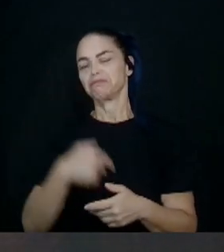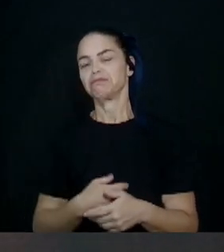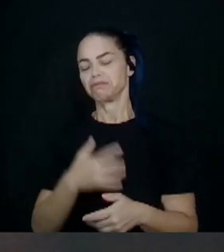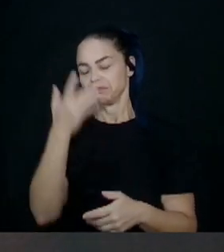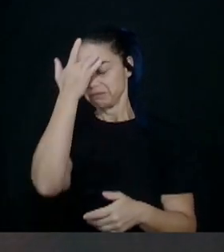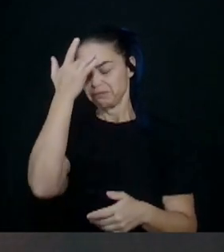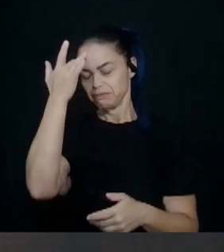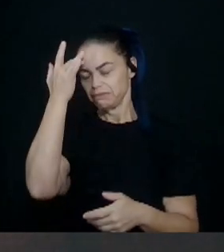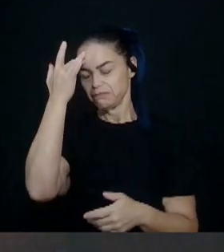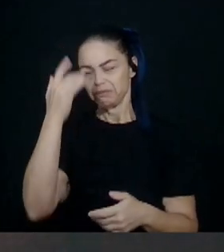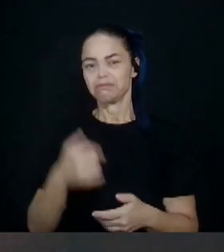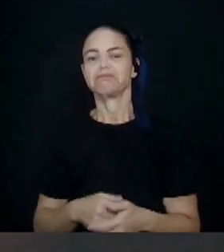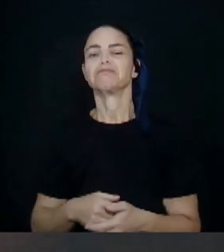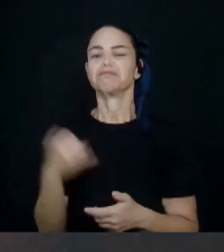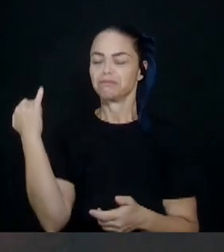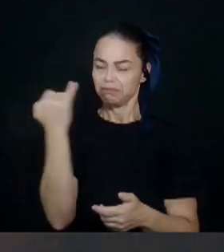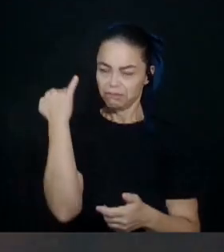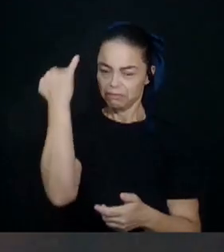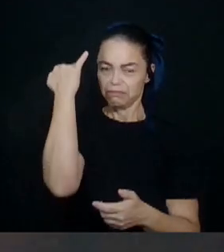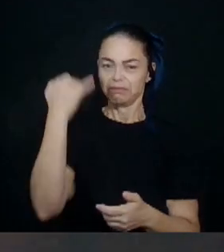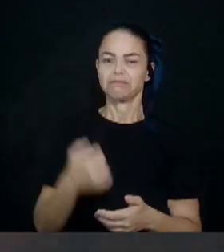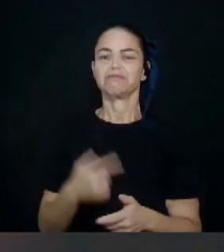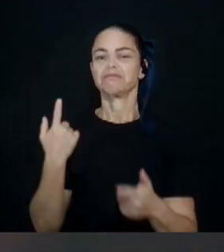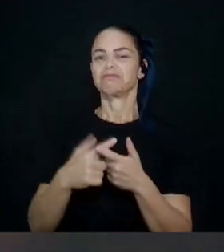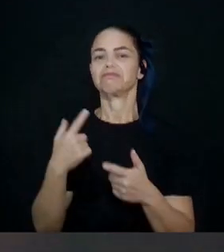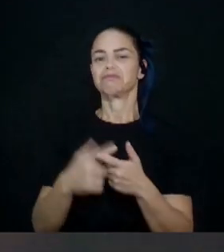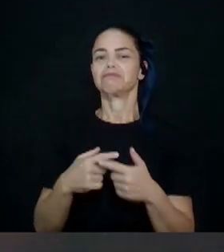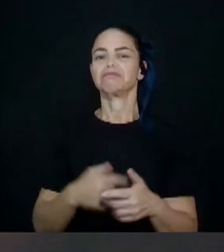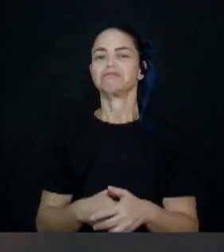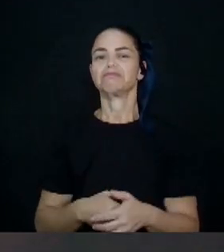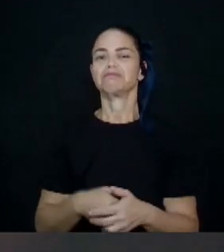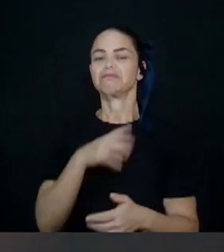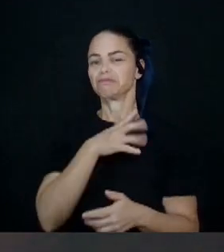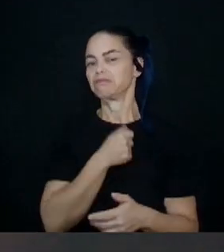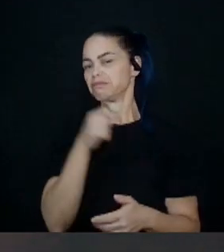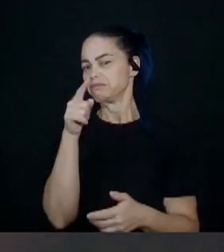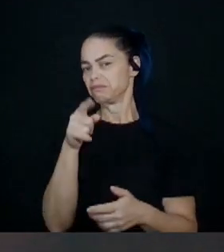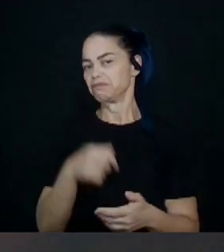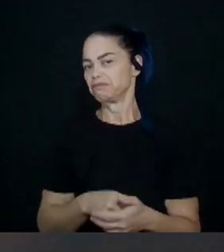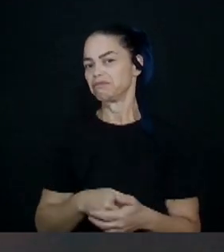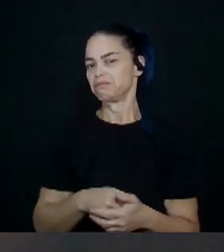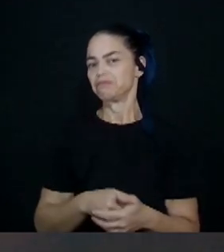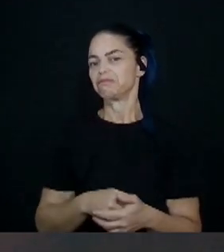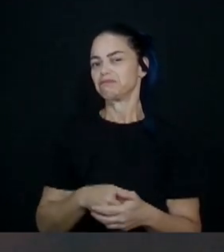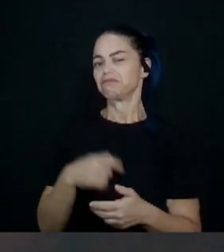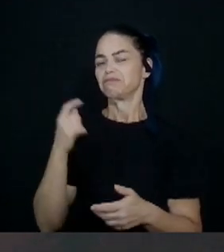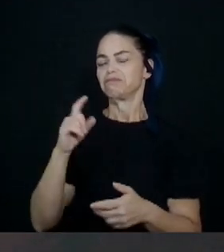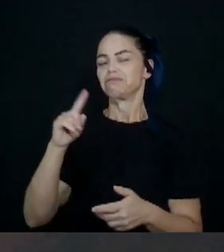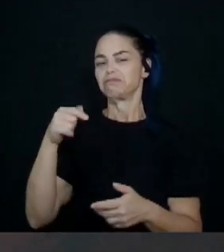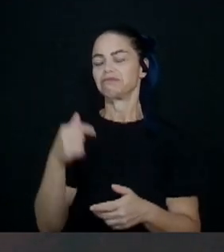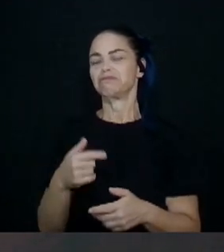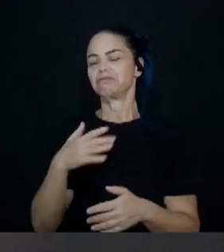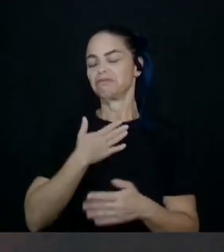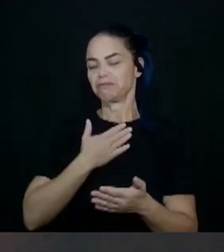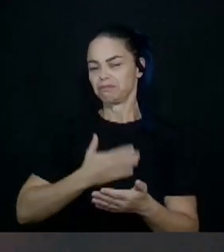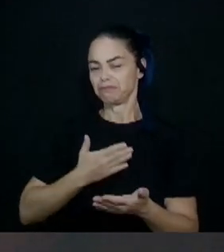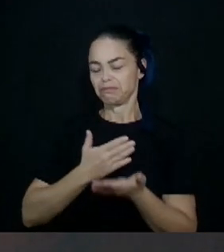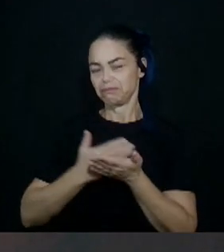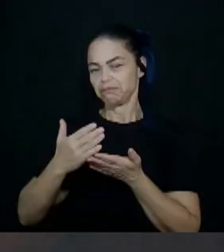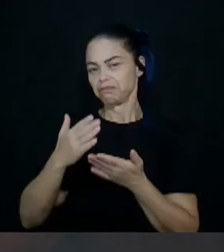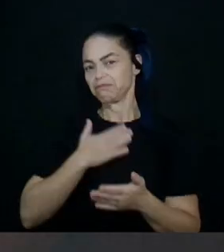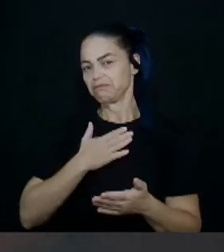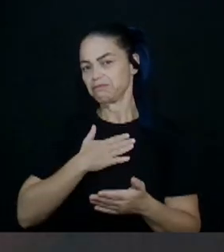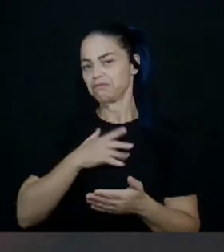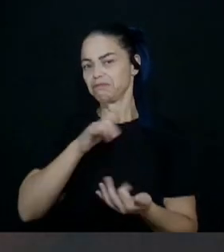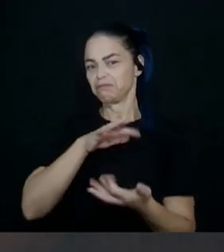mental, é importante, porque salva você e o outro. Eu acho que começa de mim para o mundo, não o mundo para